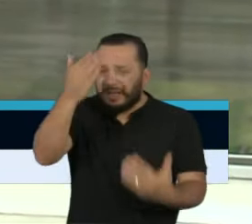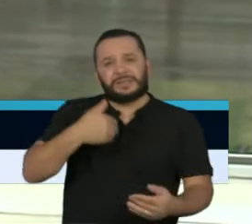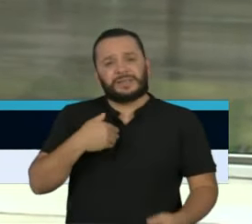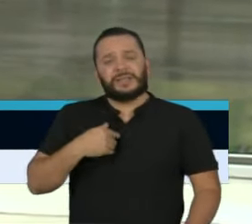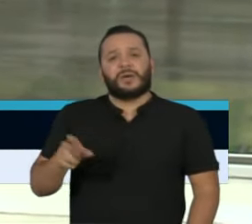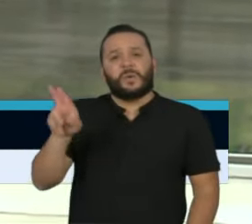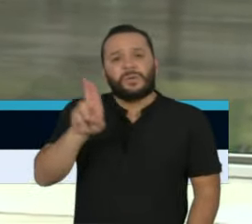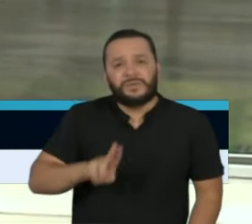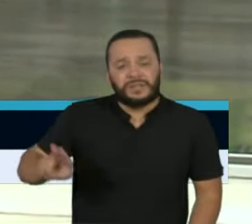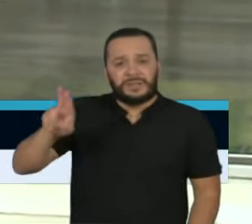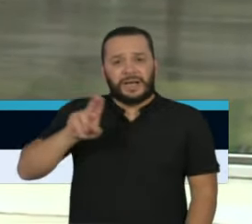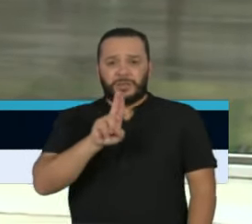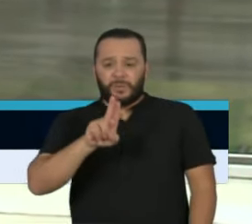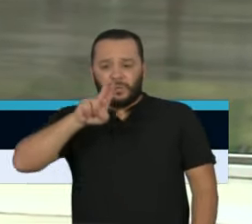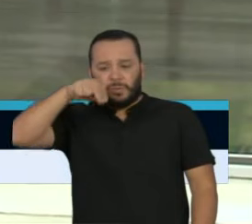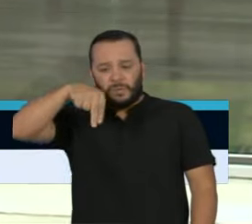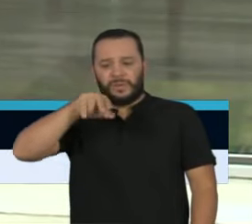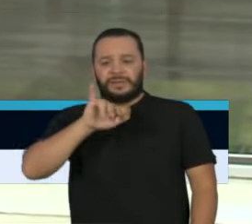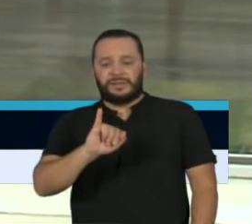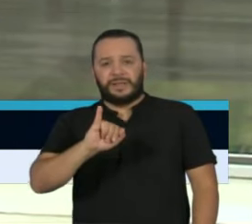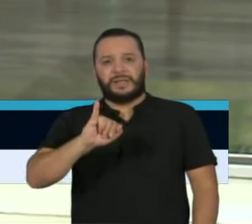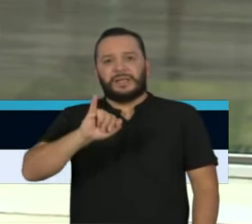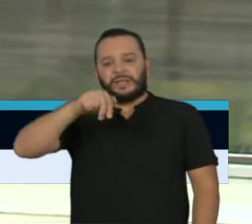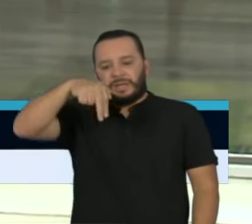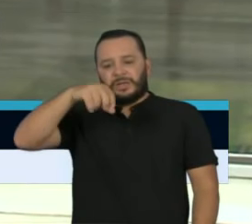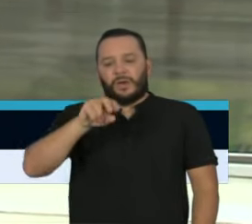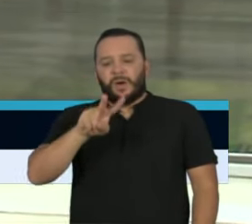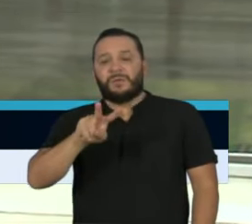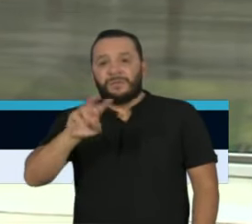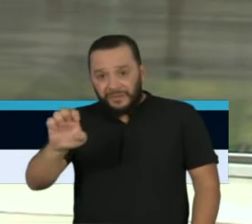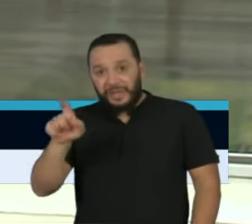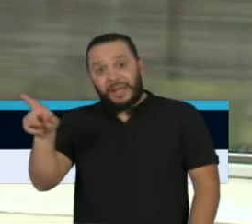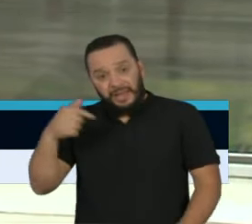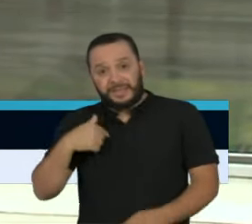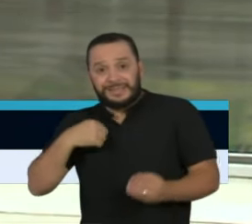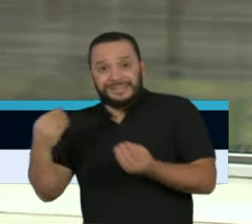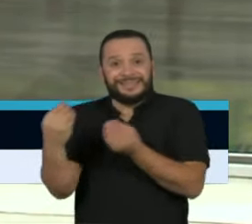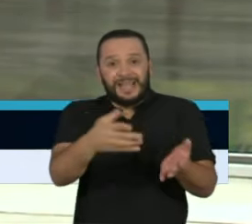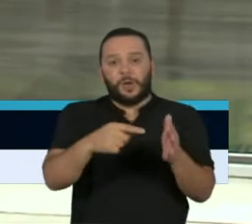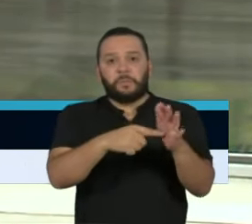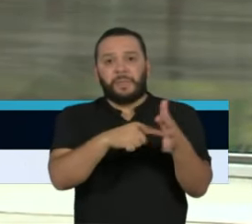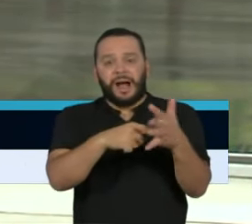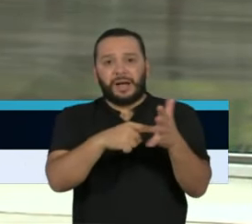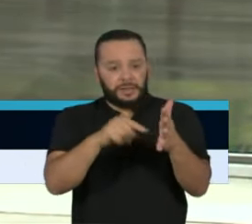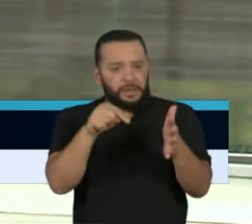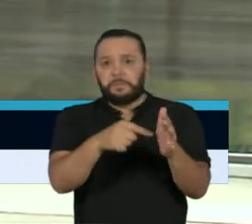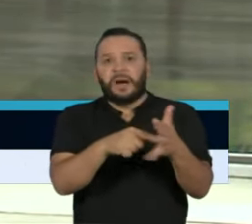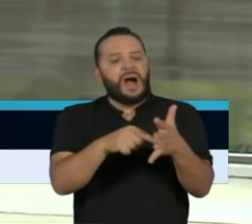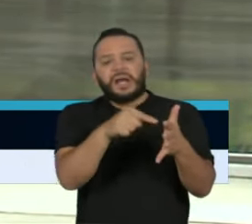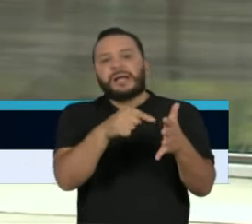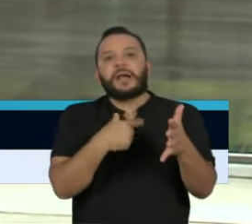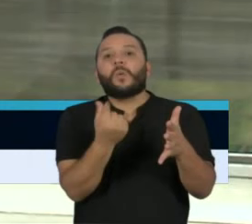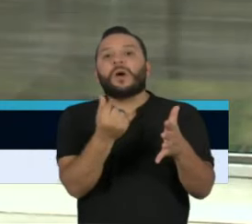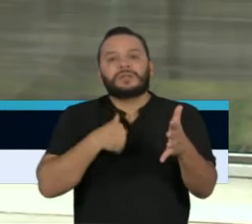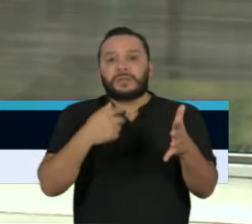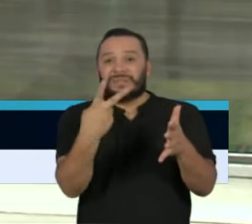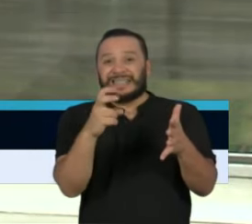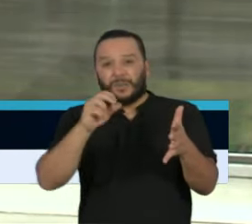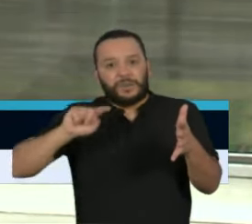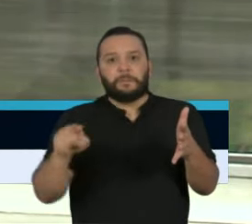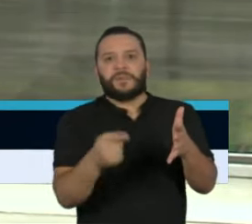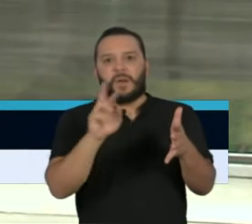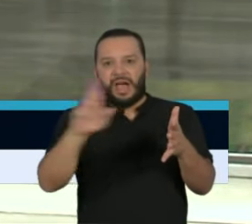doou 2 máquinas com capacidade de produzir até 3.000 máscaras por hora, máquinas no valor de R$250 mil cada uma